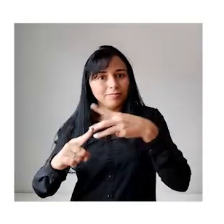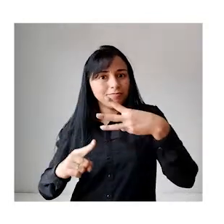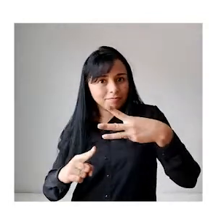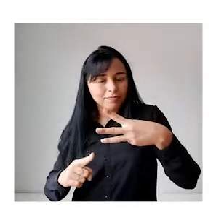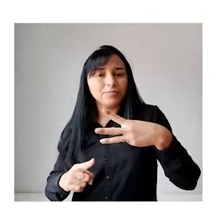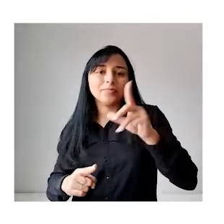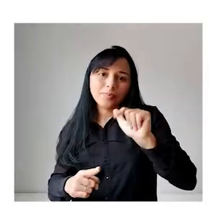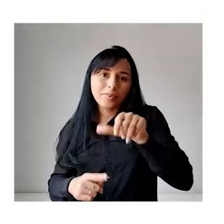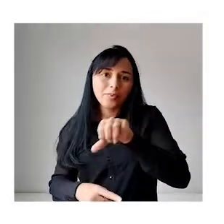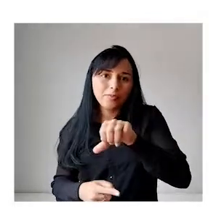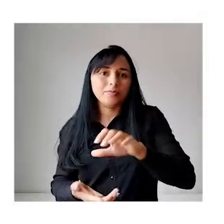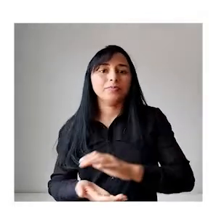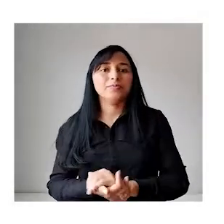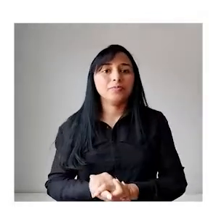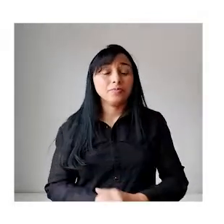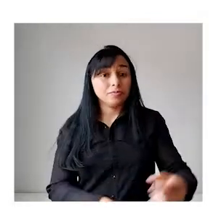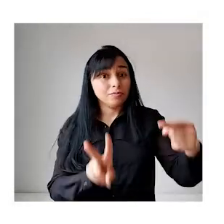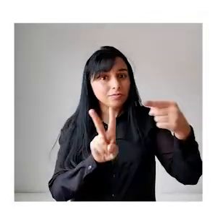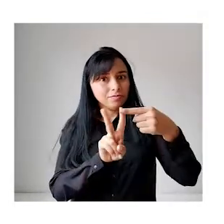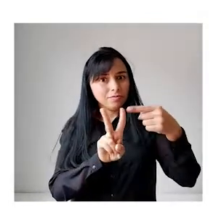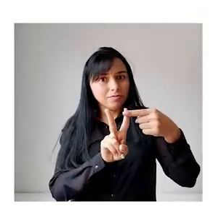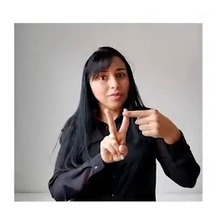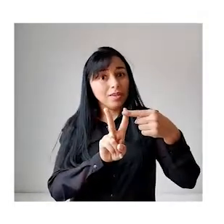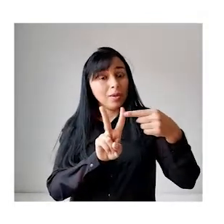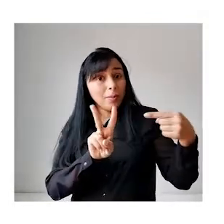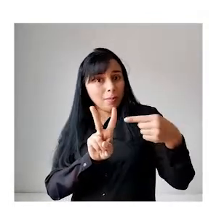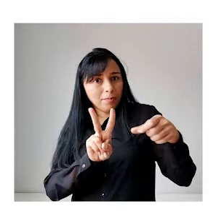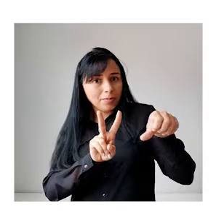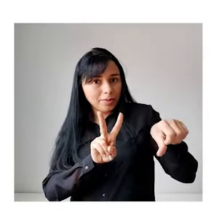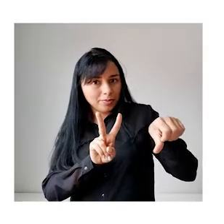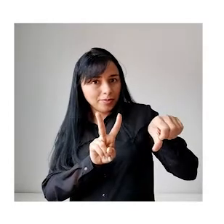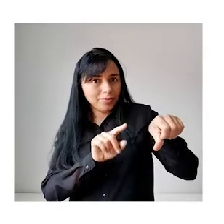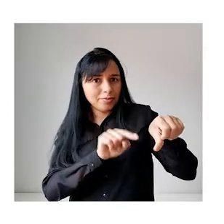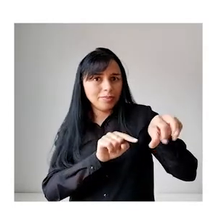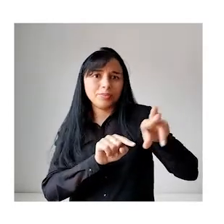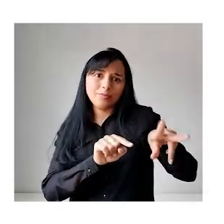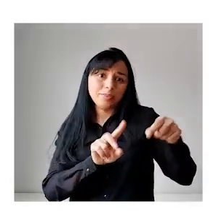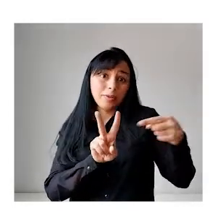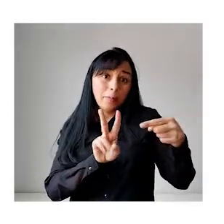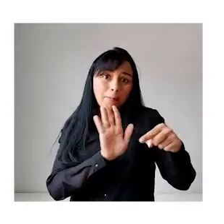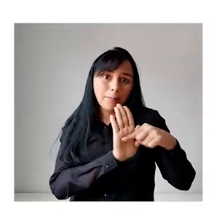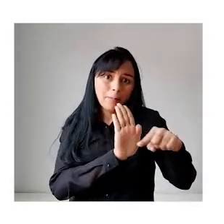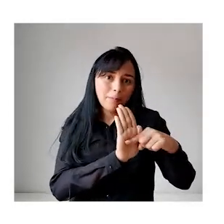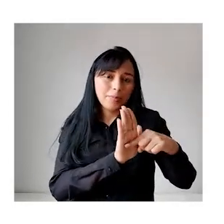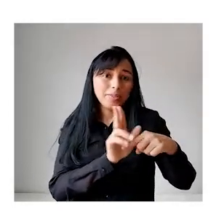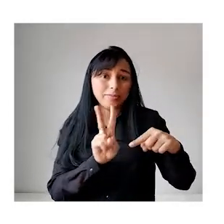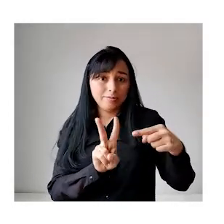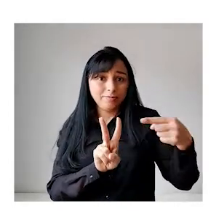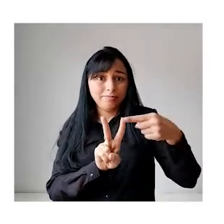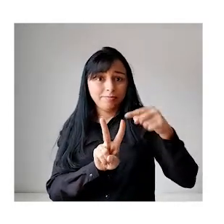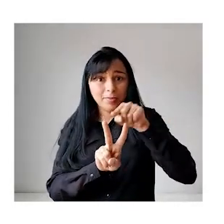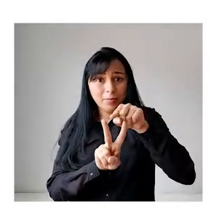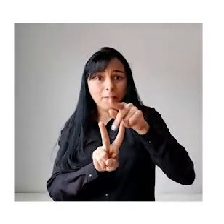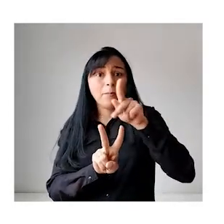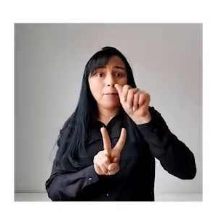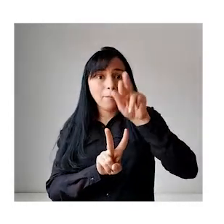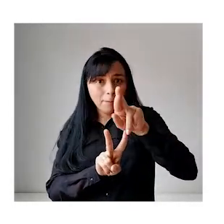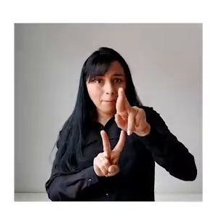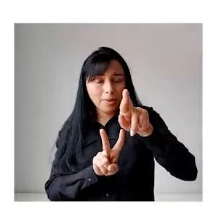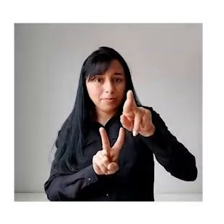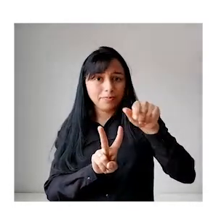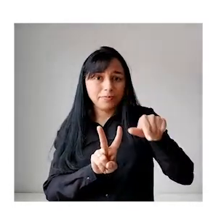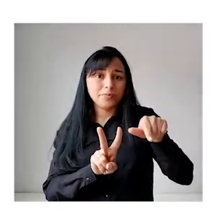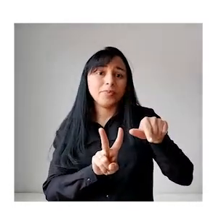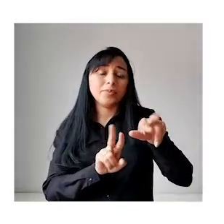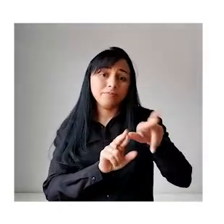vai ficar menos 3. Então, por isso que eles são opostos, porque a raiz de 9 é 3 e menos a raiz de 9 é 3,